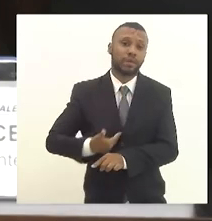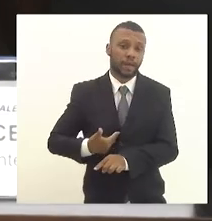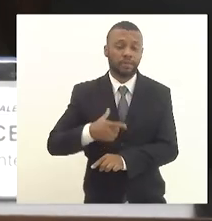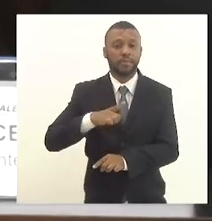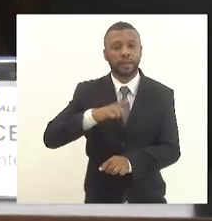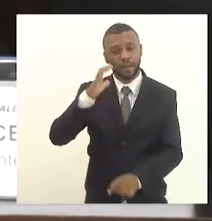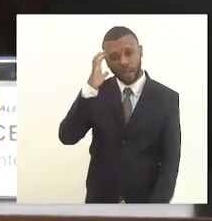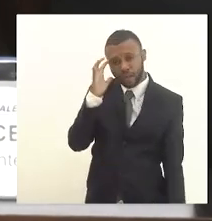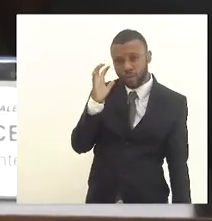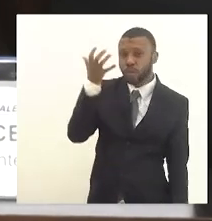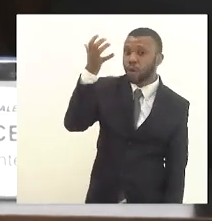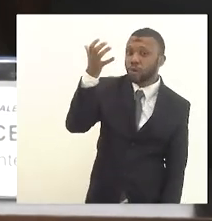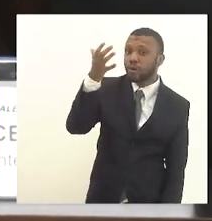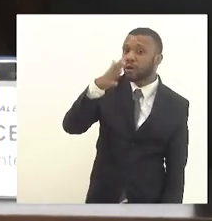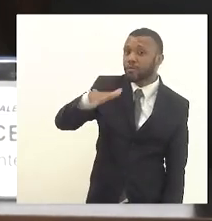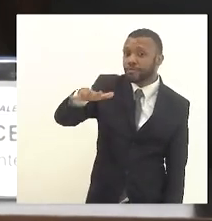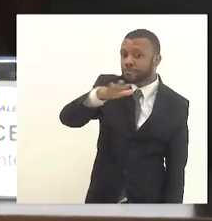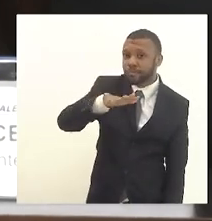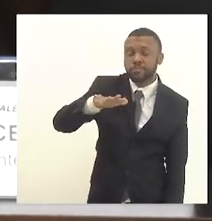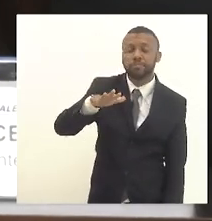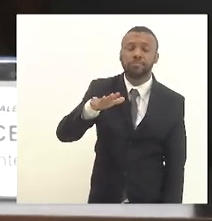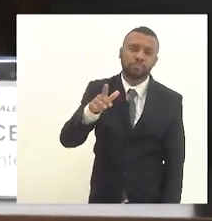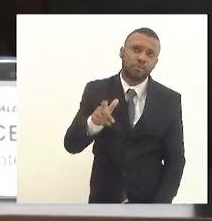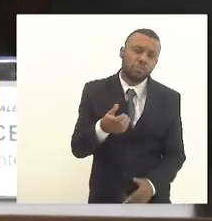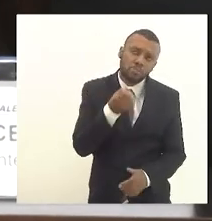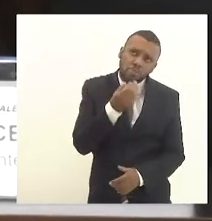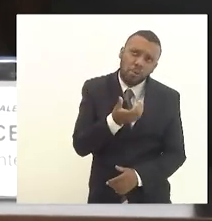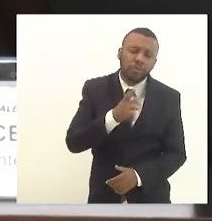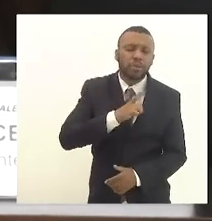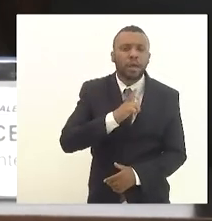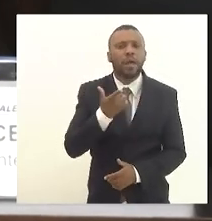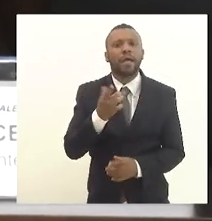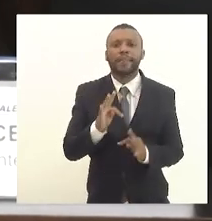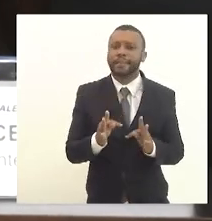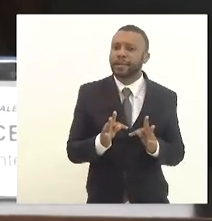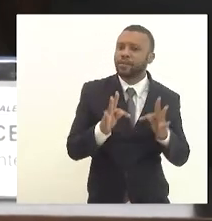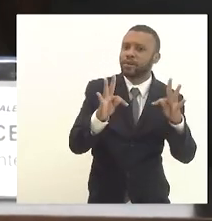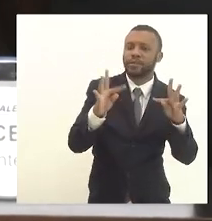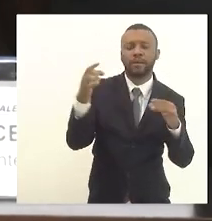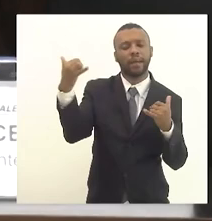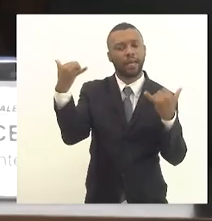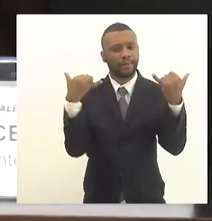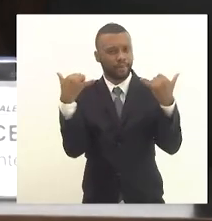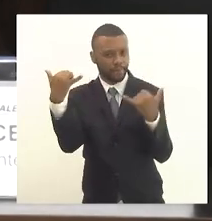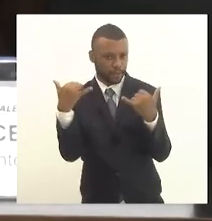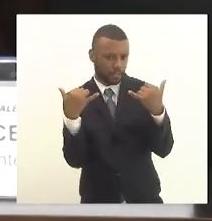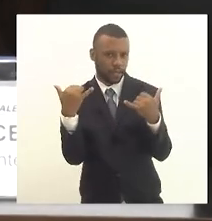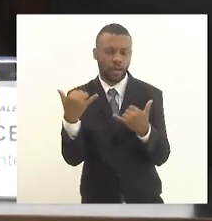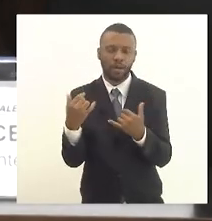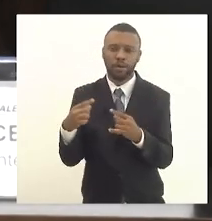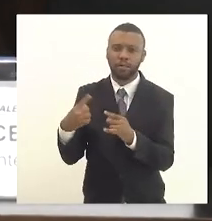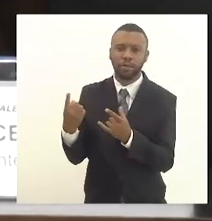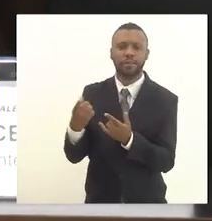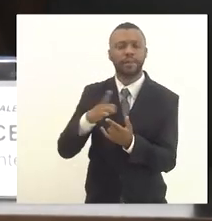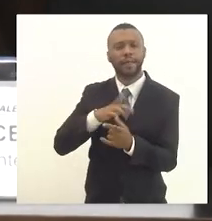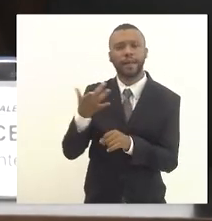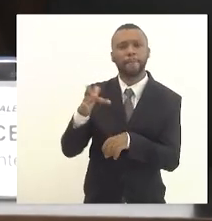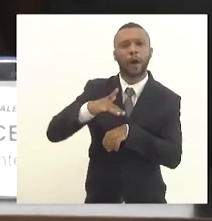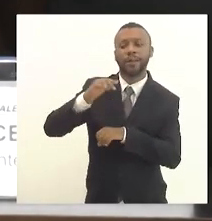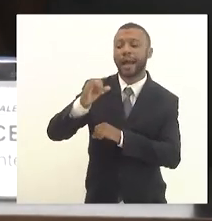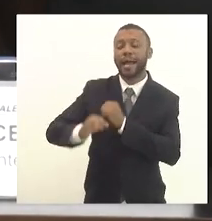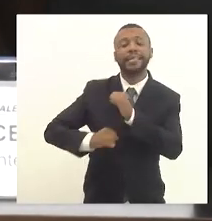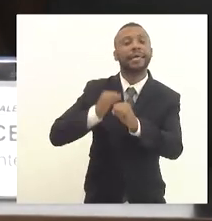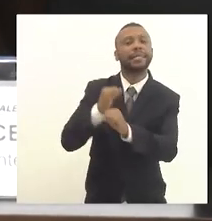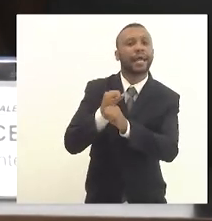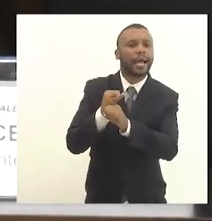saídas, e nada melhor do que tecnologia, informação e como está na moda a internet